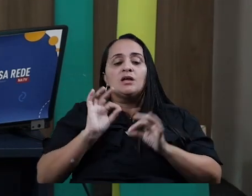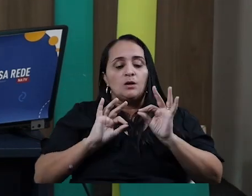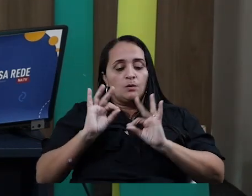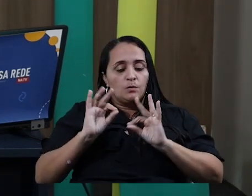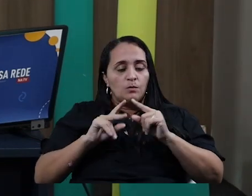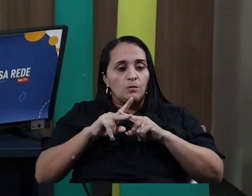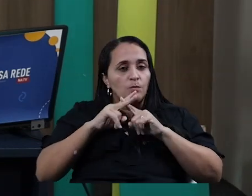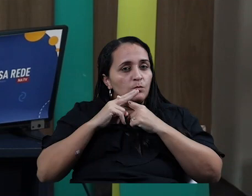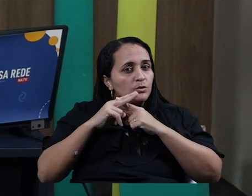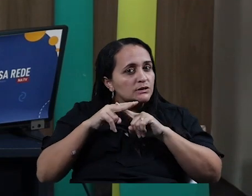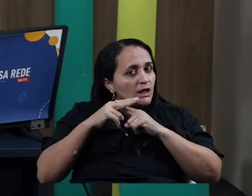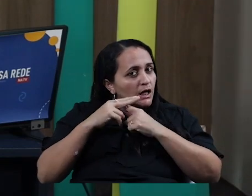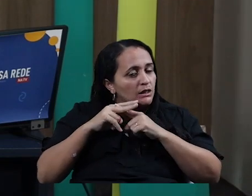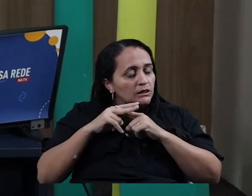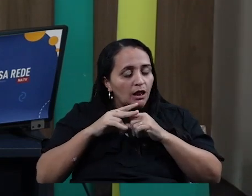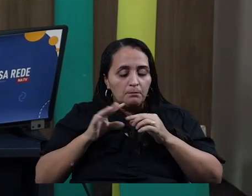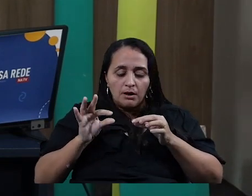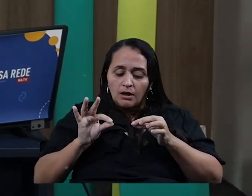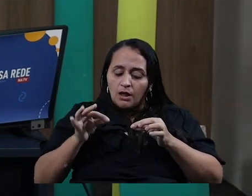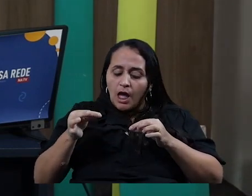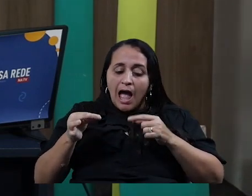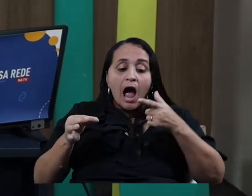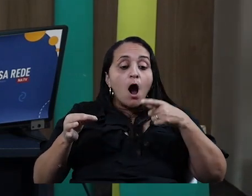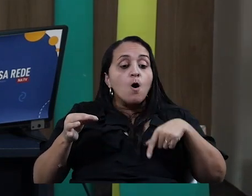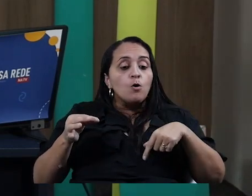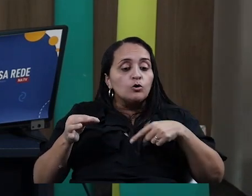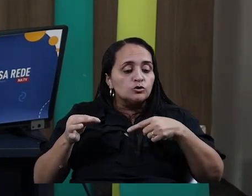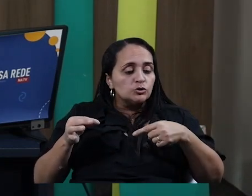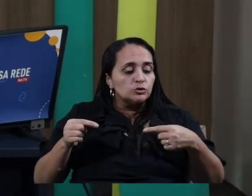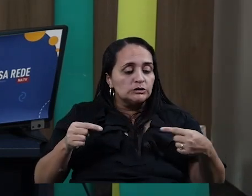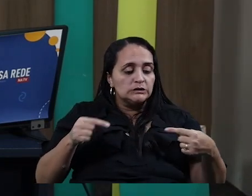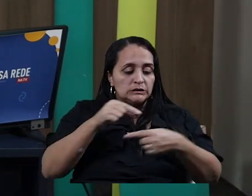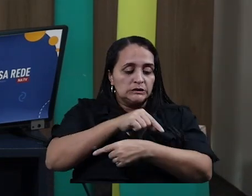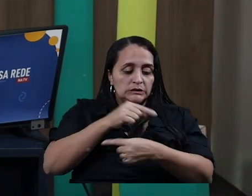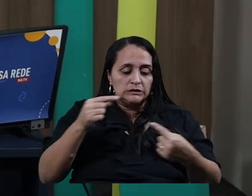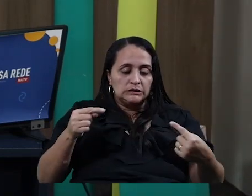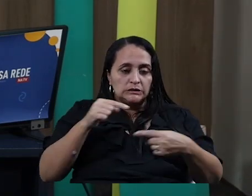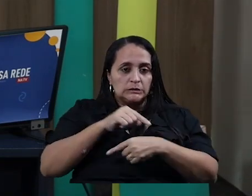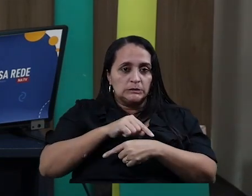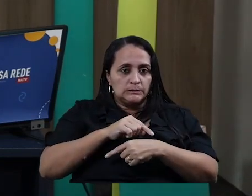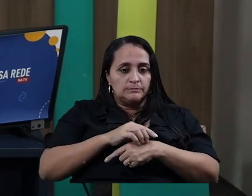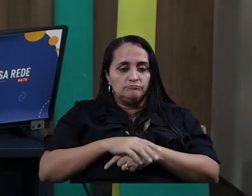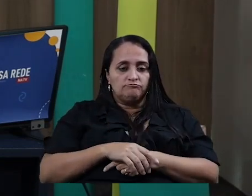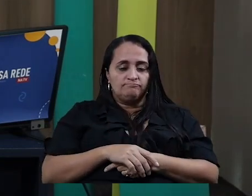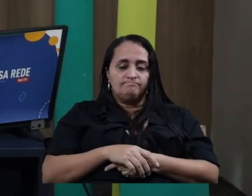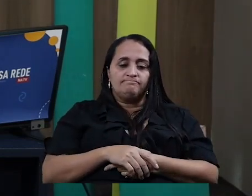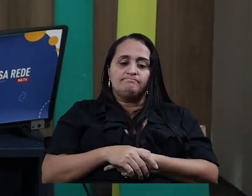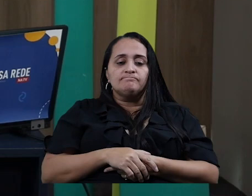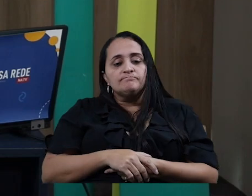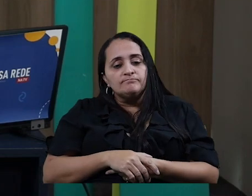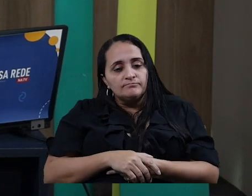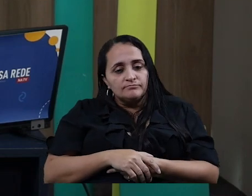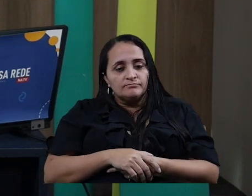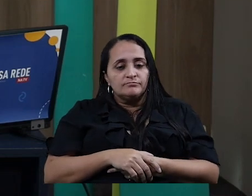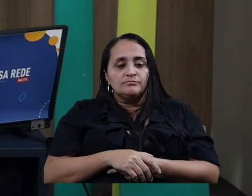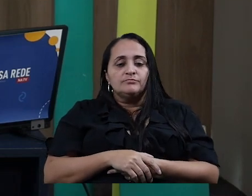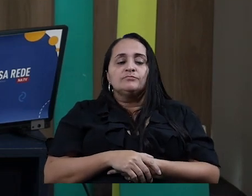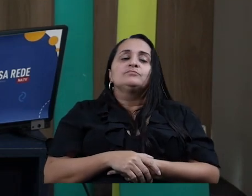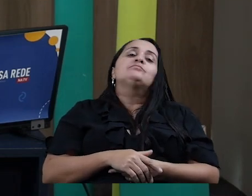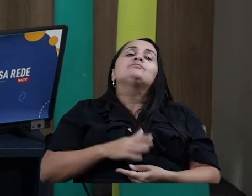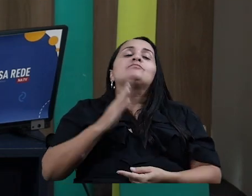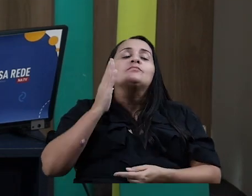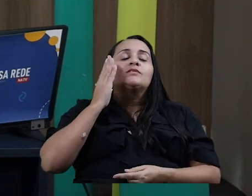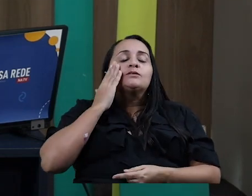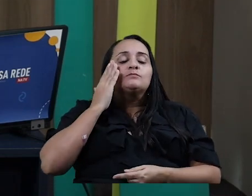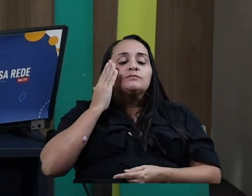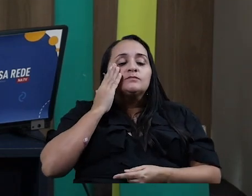consertar o erro dele para a gente descobrir qual é o número que ele quer saber, tá? Para a gente